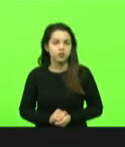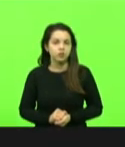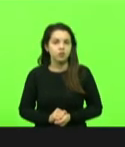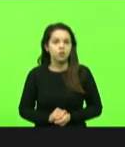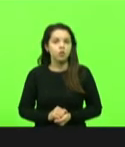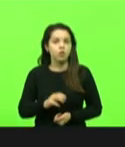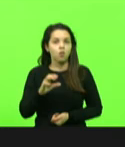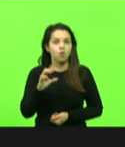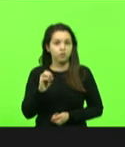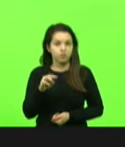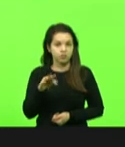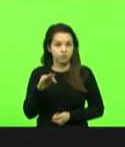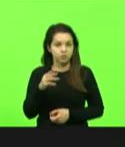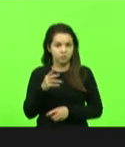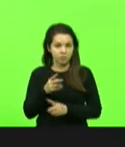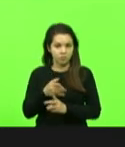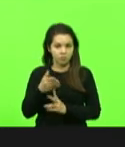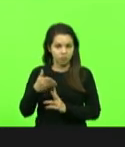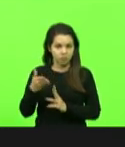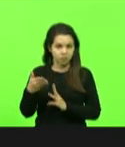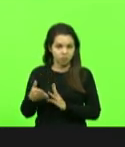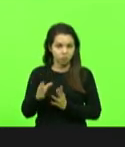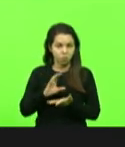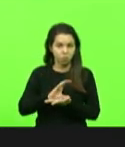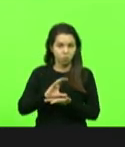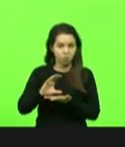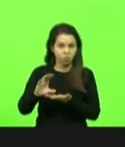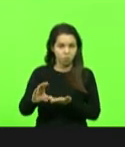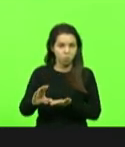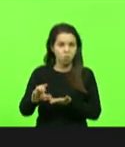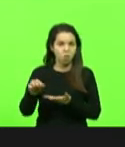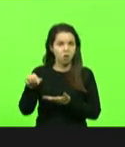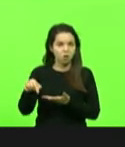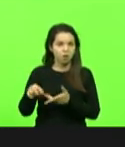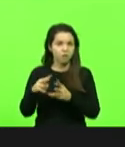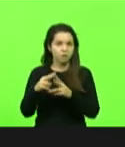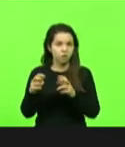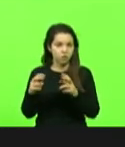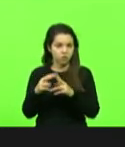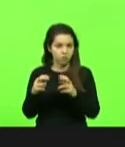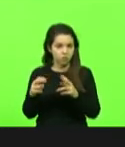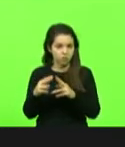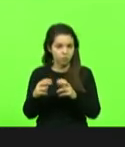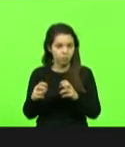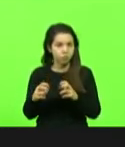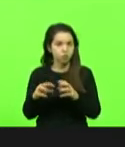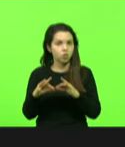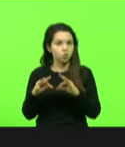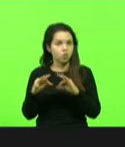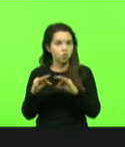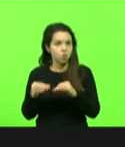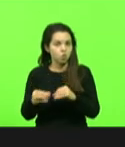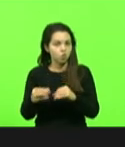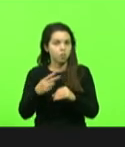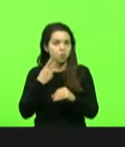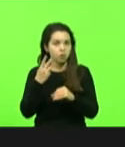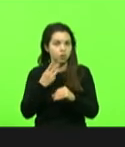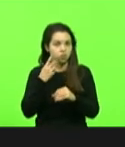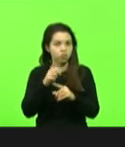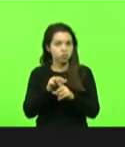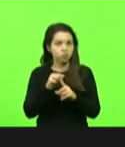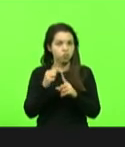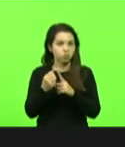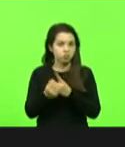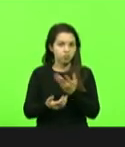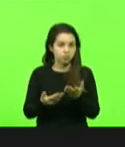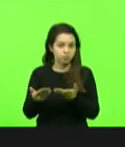o cofinanciamento que o Estado repassa, por exemplo, à capital do Estado, para toda a política de assistência social que o município acaba por